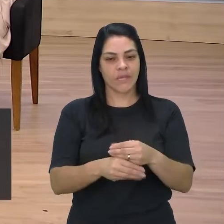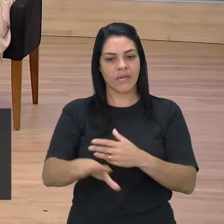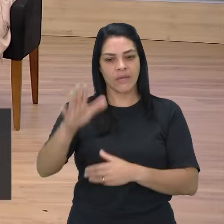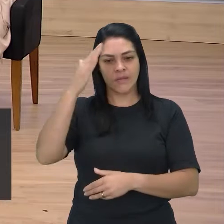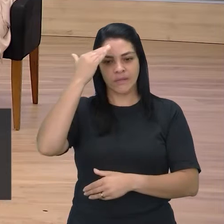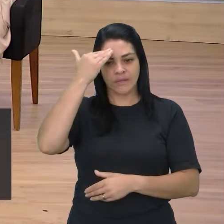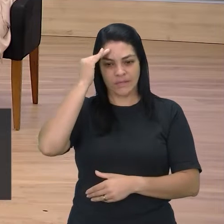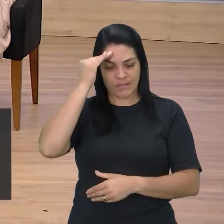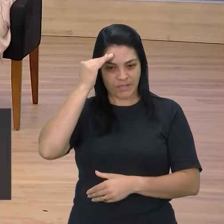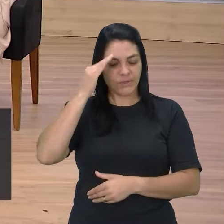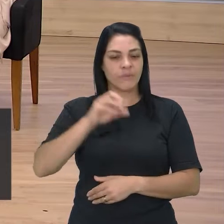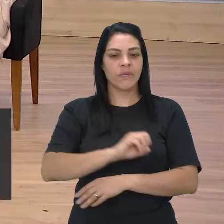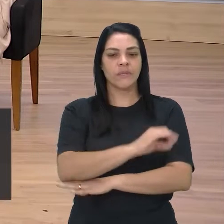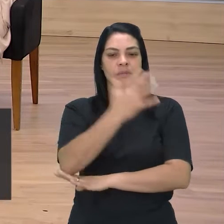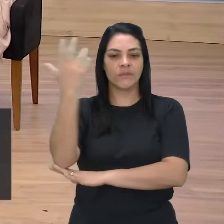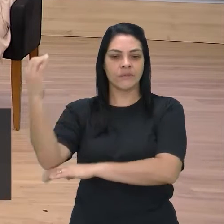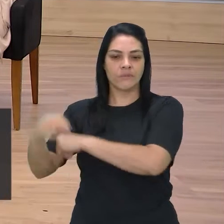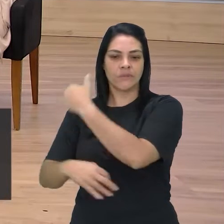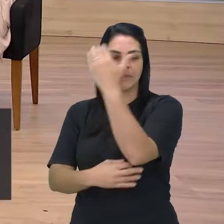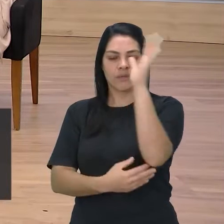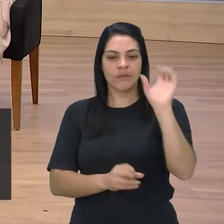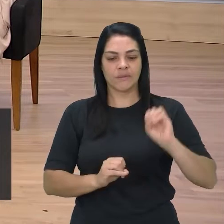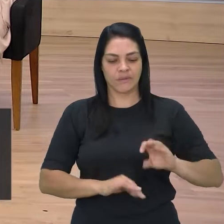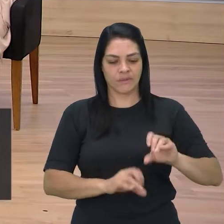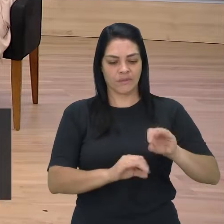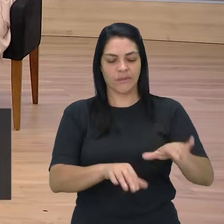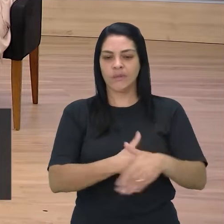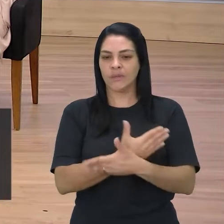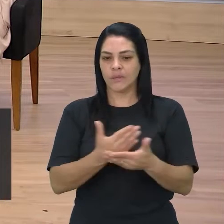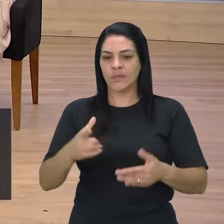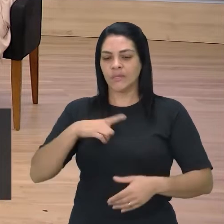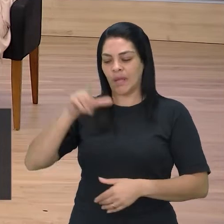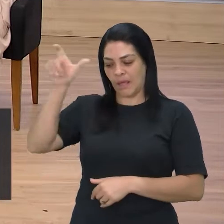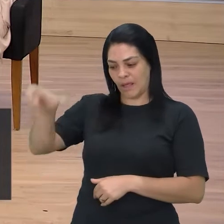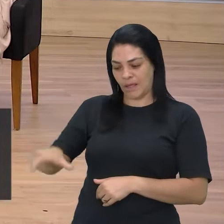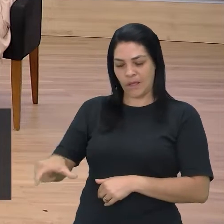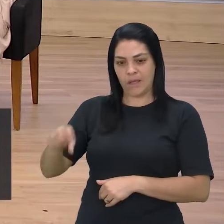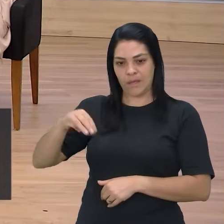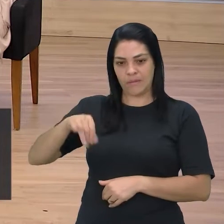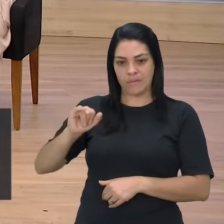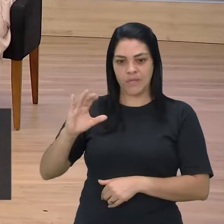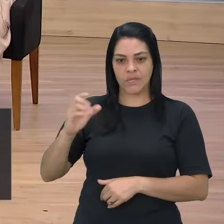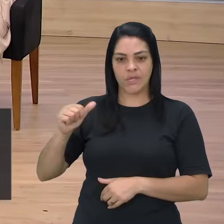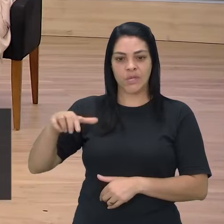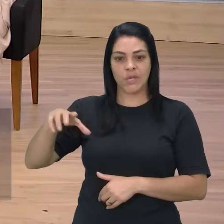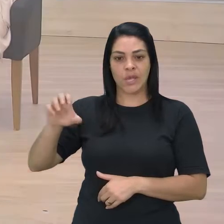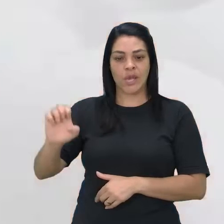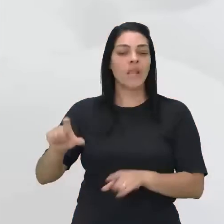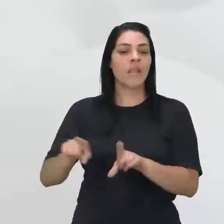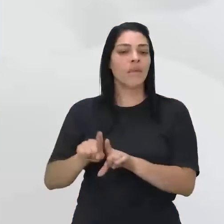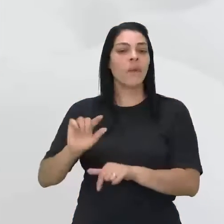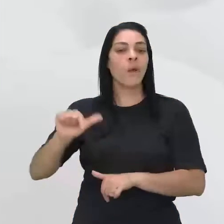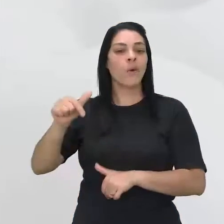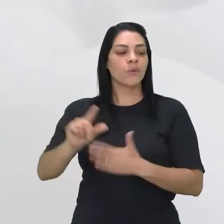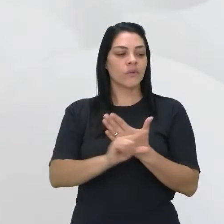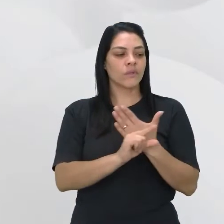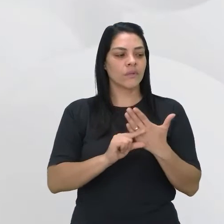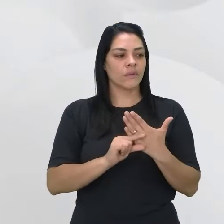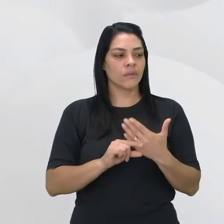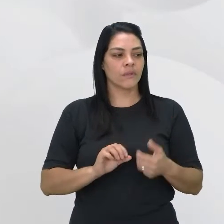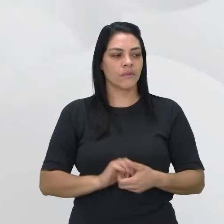aí de educação ambiental. E realmente a gente tem aí não apenas a Michele Sato, né, mas alguns outros autores aqui que